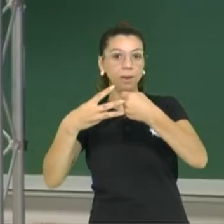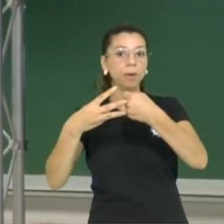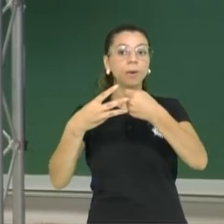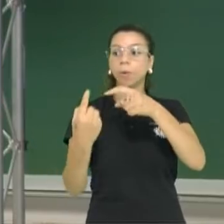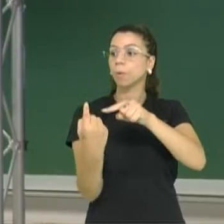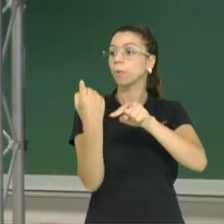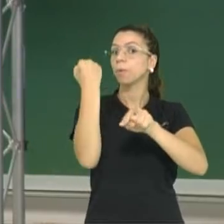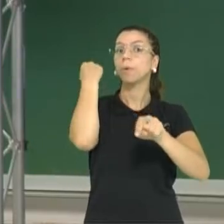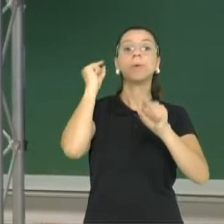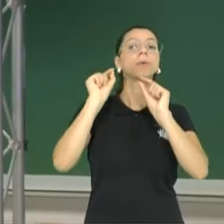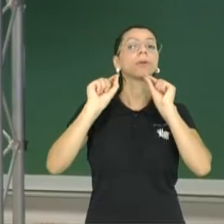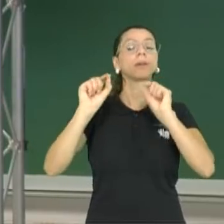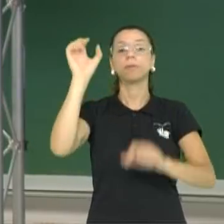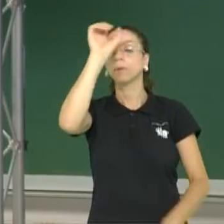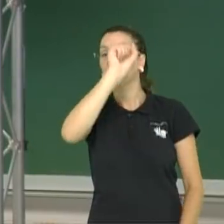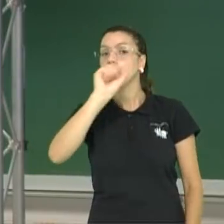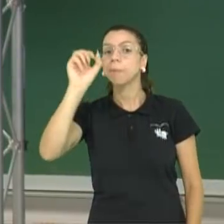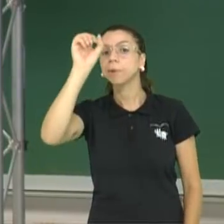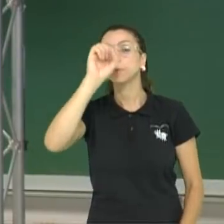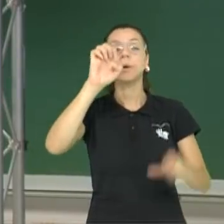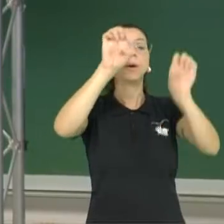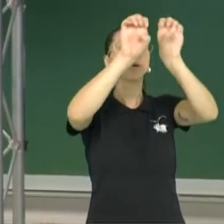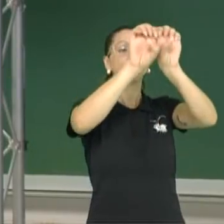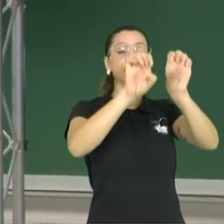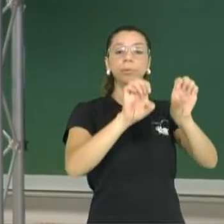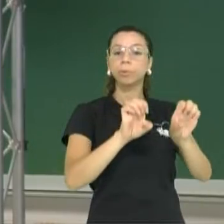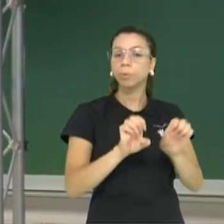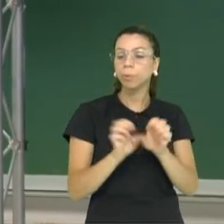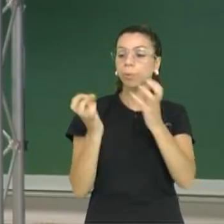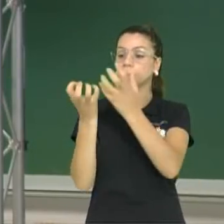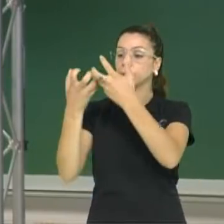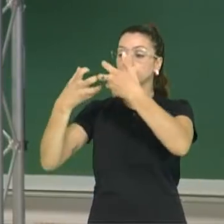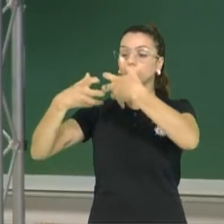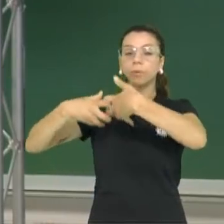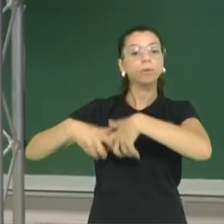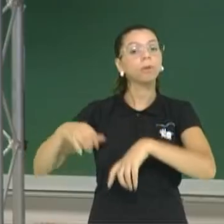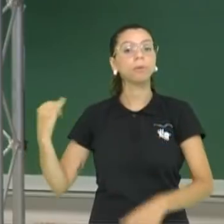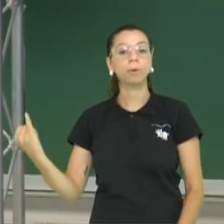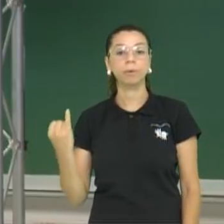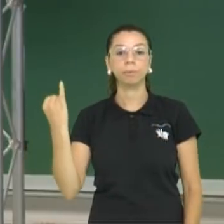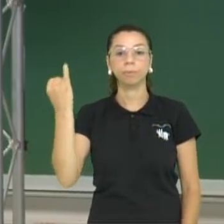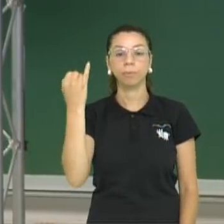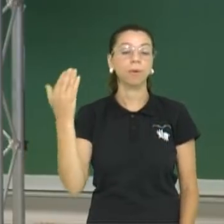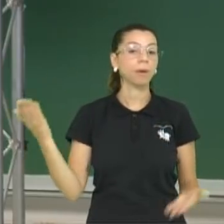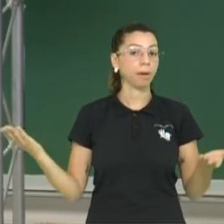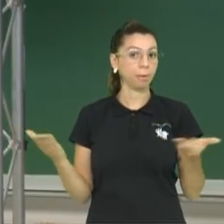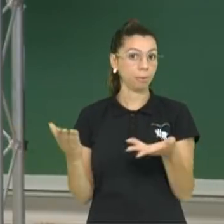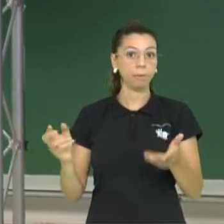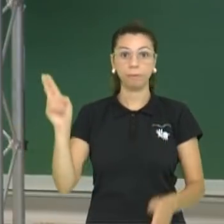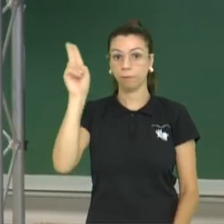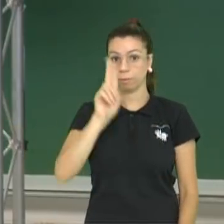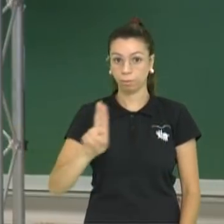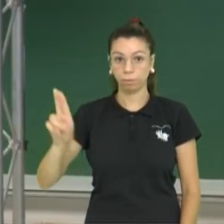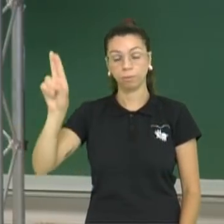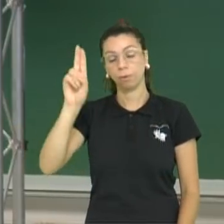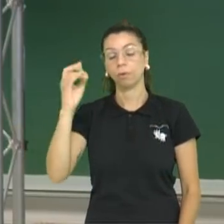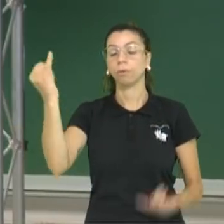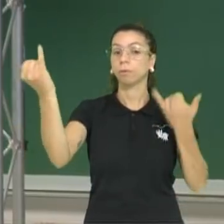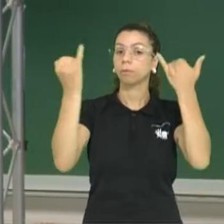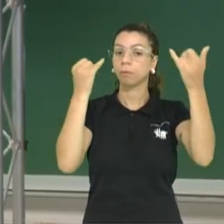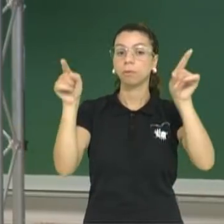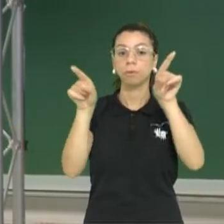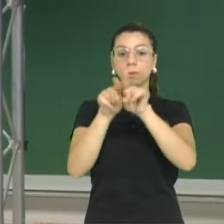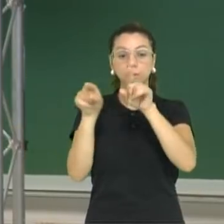sua função, a sua importância. Você vai usar essas informações também no sétimo ano e vai aprofundar